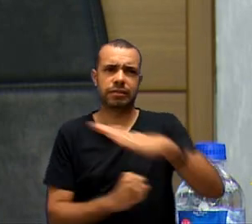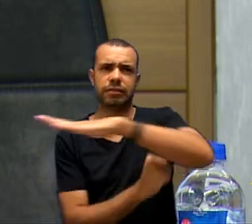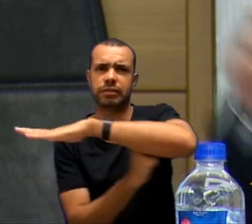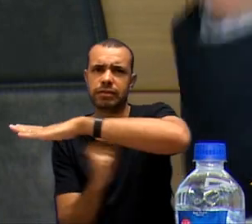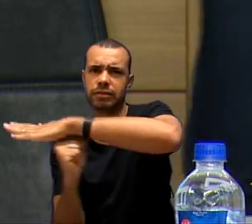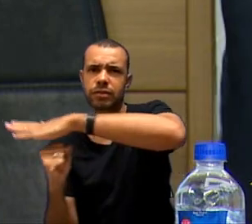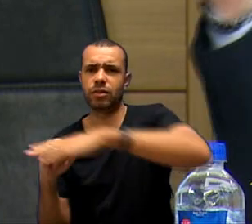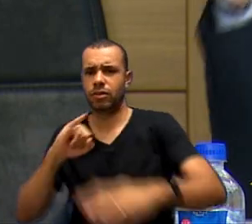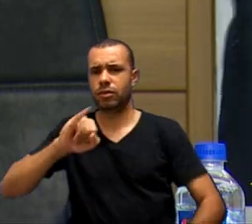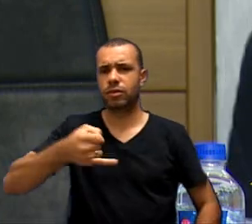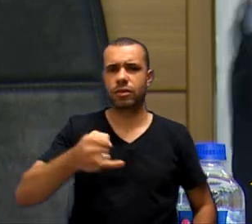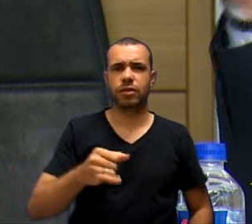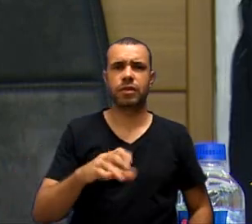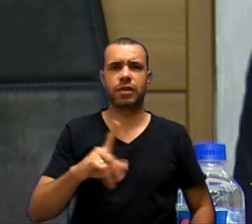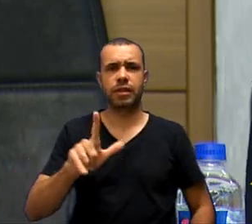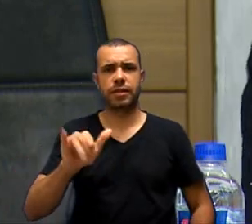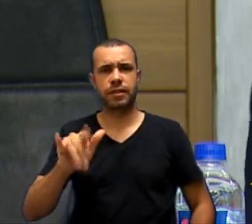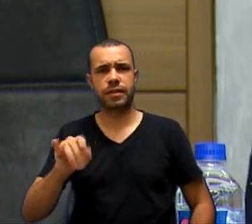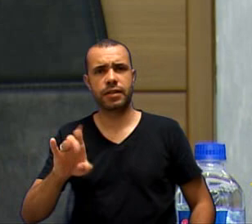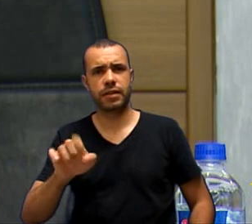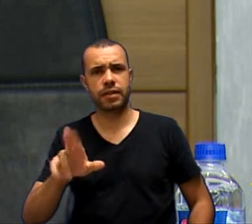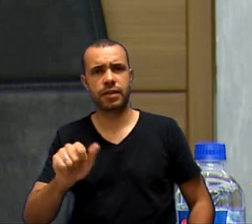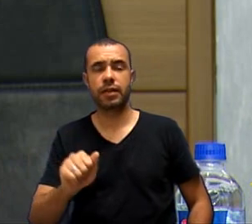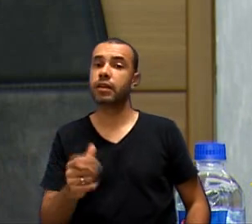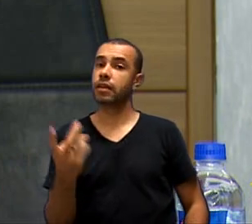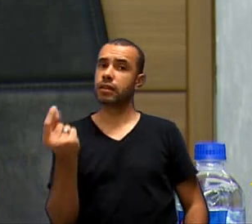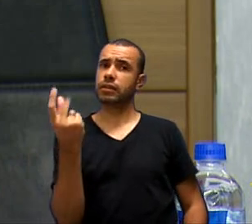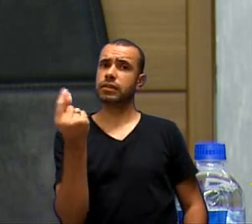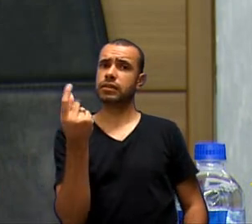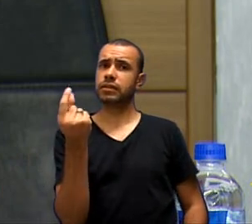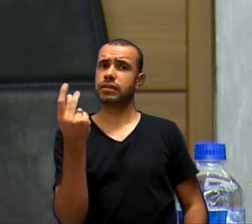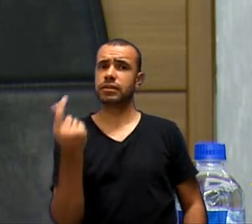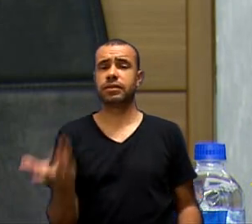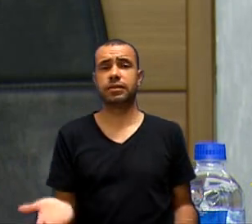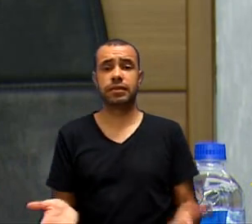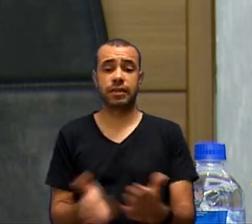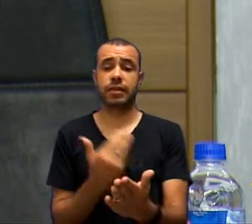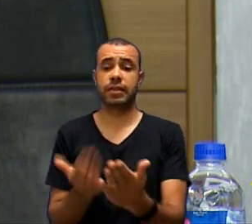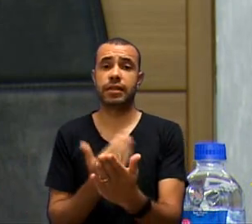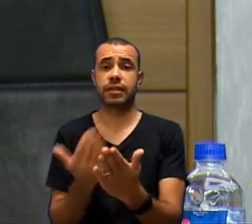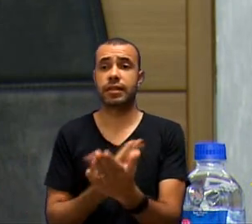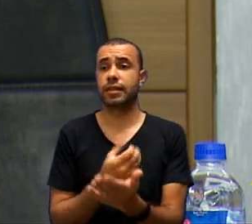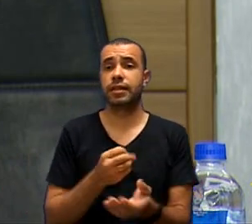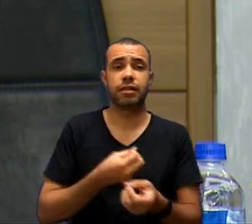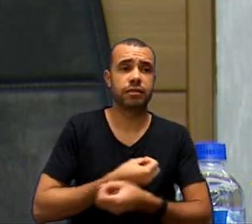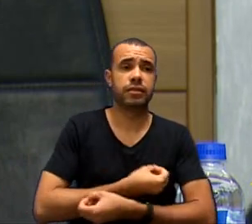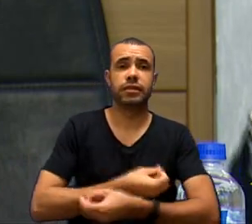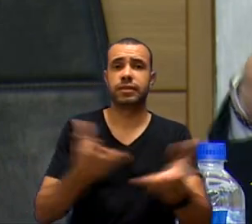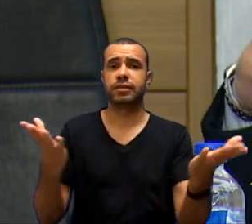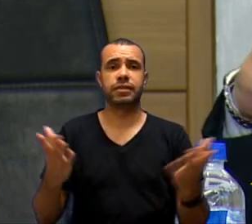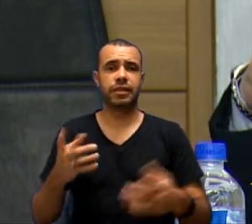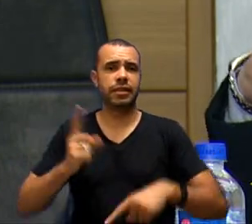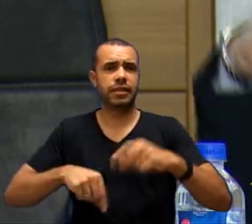JJ Lacerda, que quantos anos estamos esperando aquele viaduto? Livro didático, material escolar. Então, você acredita e faz